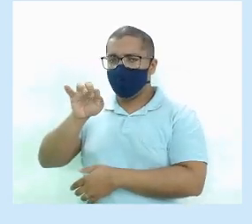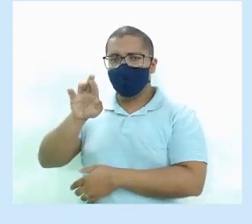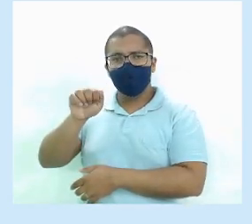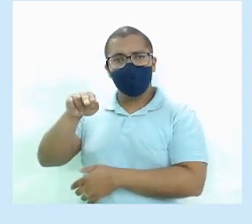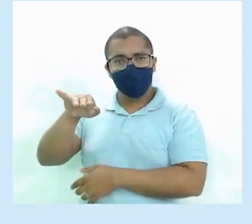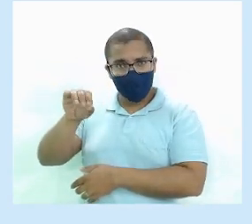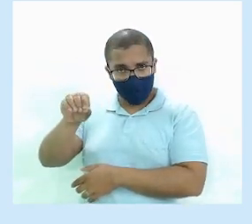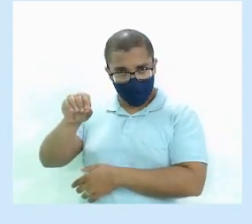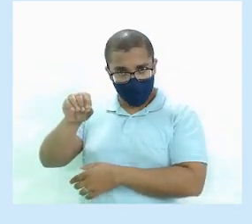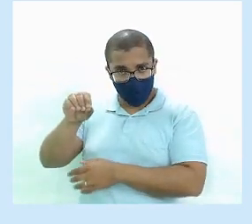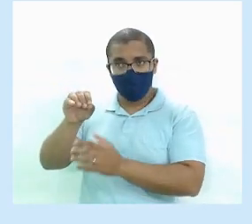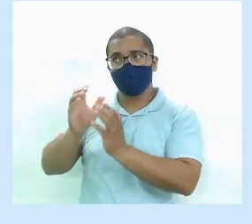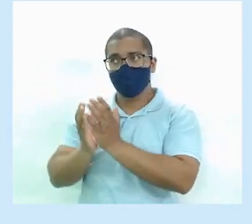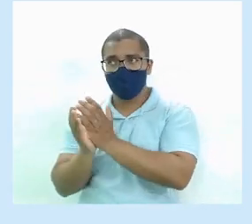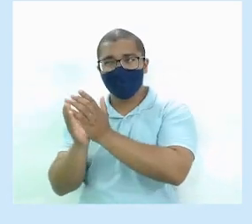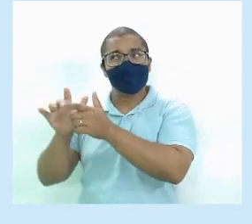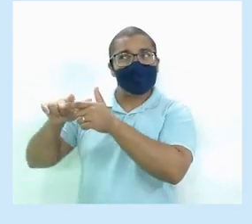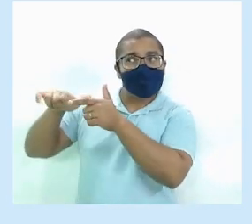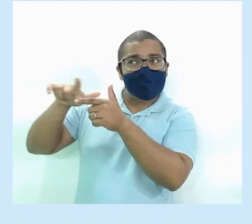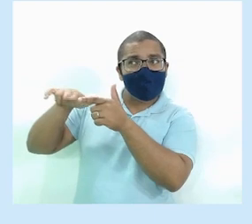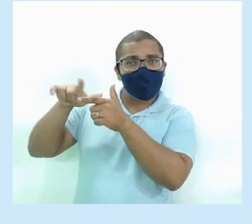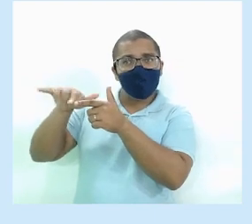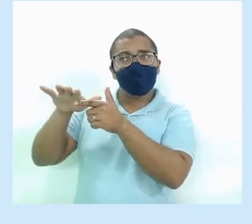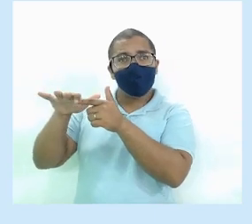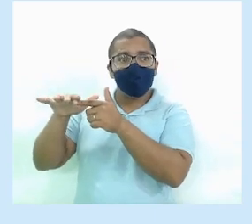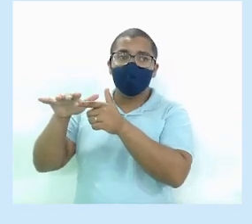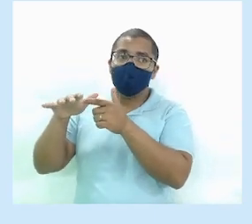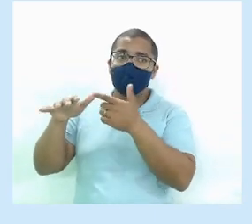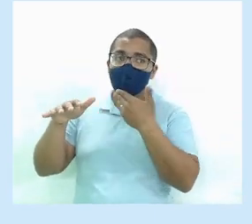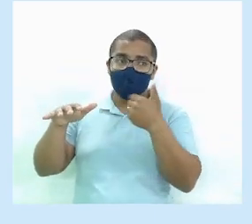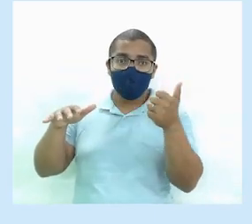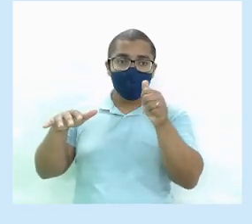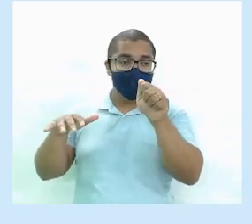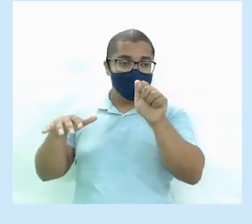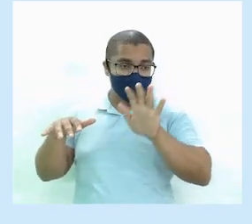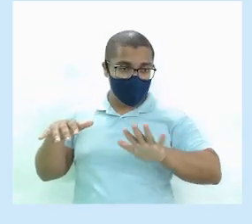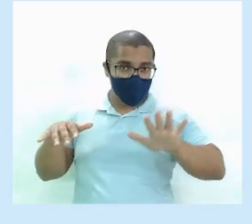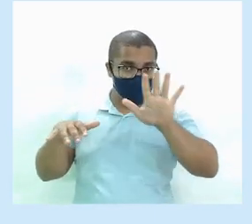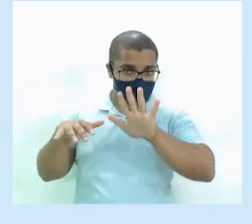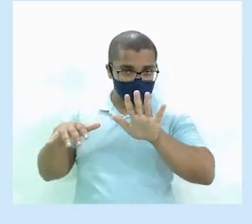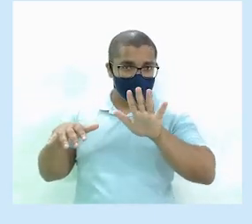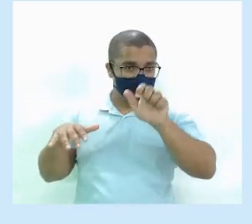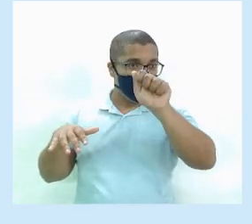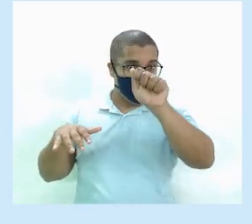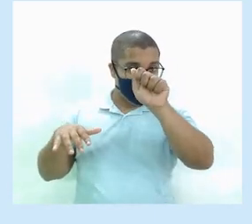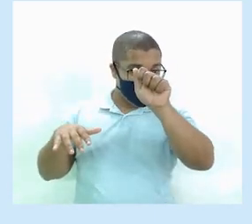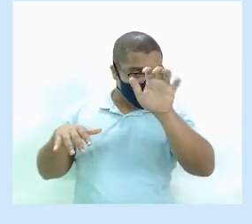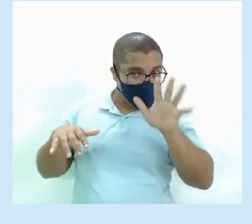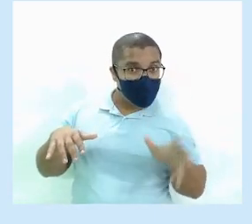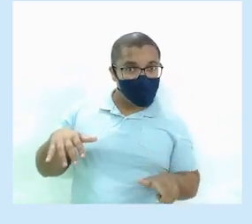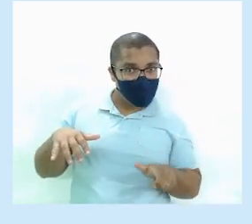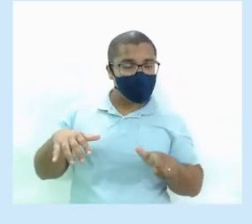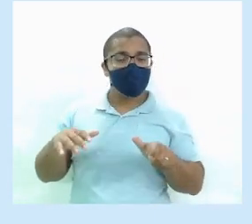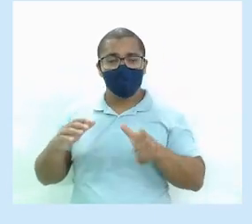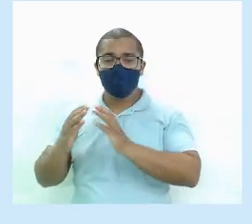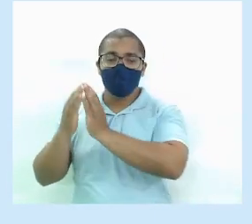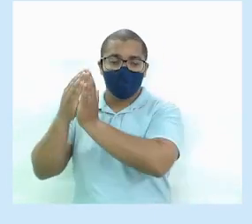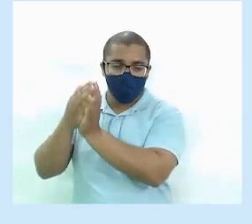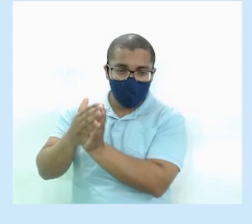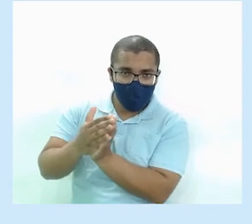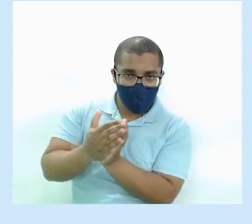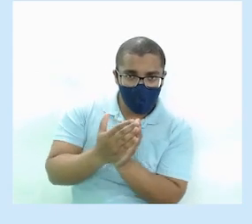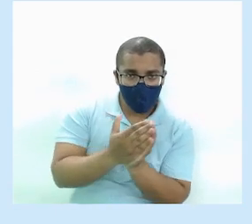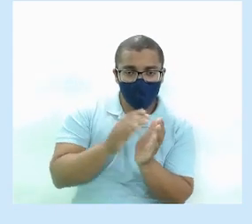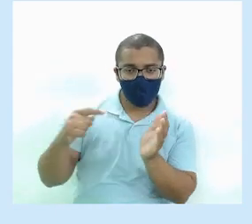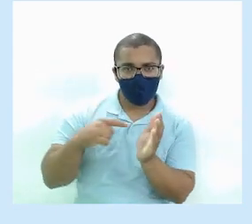não fazer a volta ali no continente africano e chegar, né, na Índia? Aí Colombo, eu aceito o